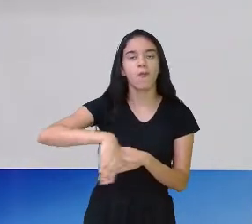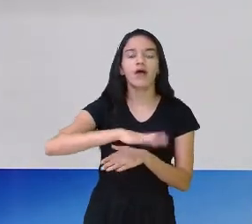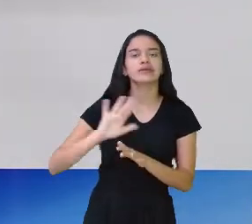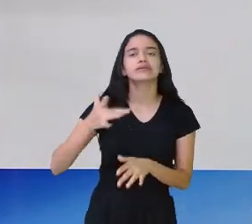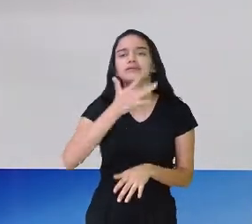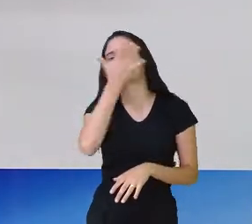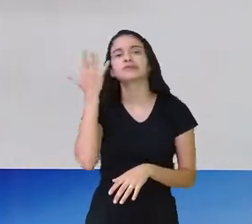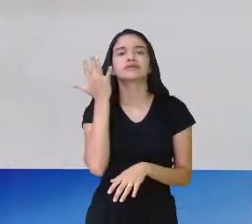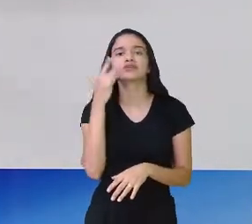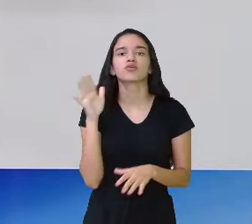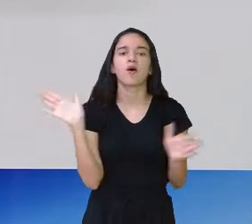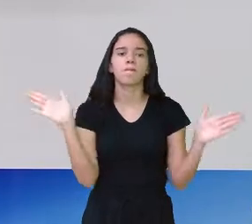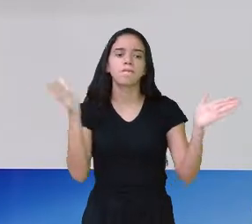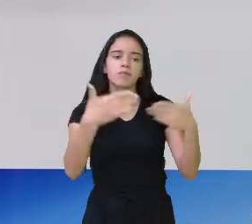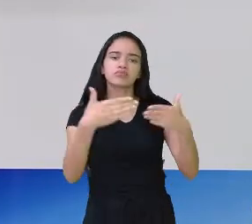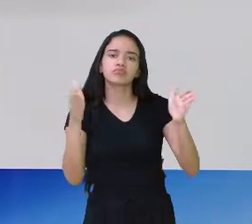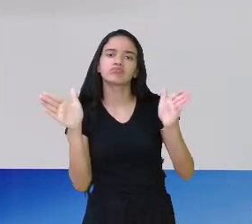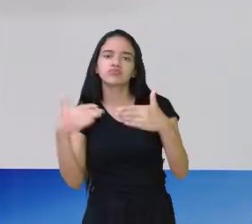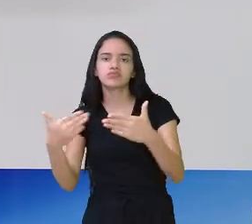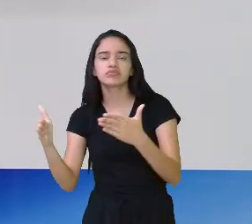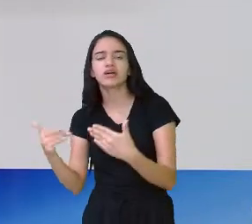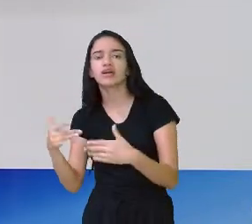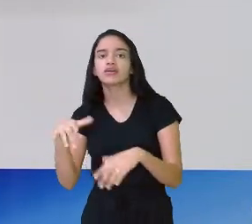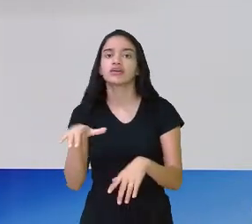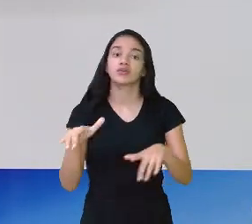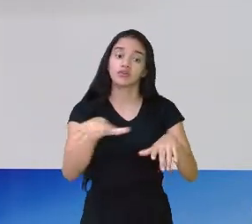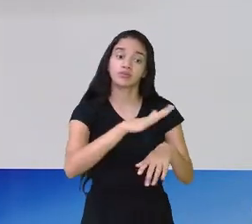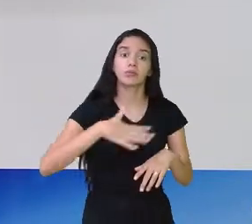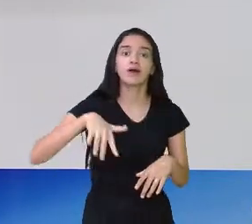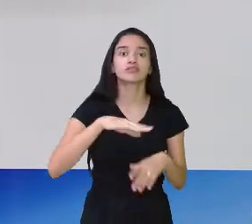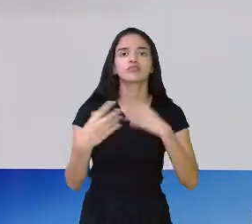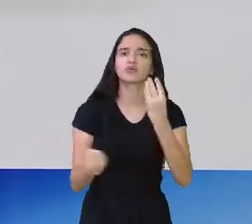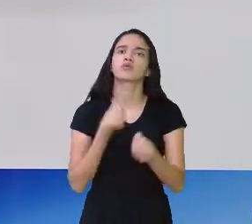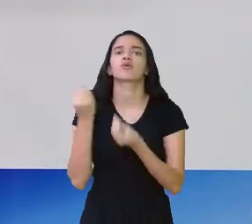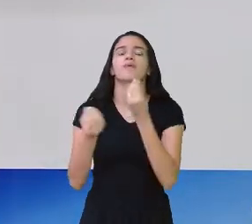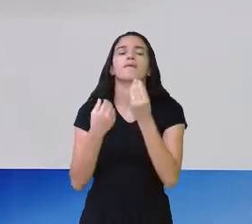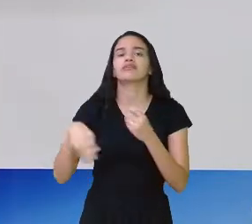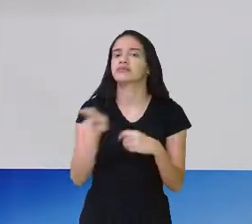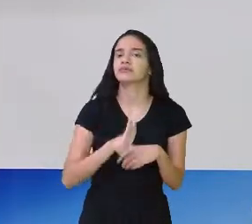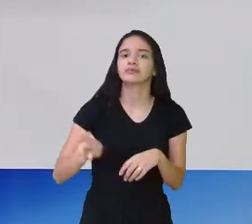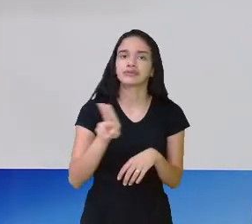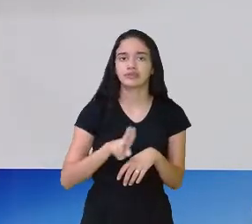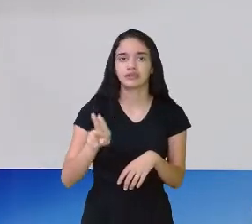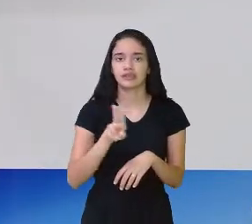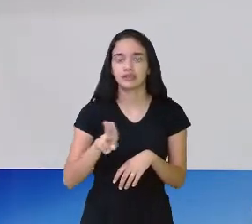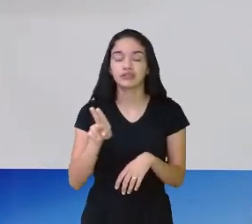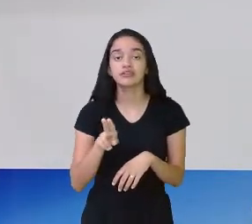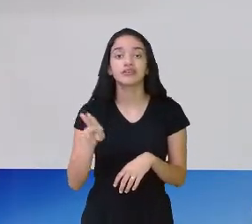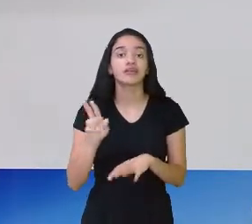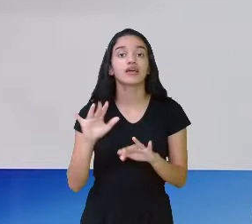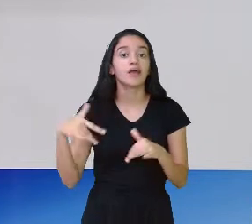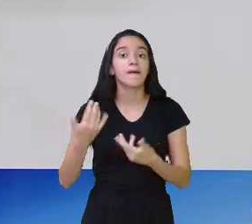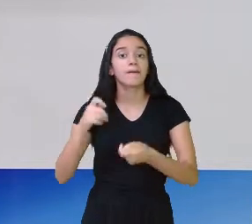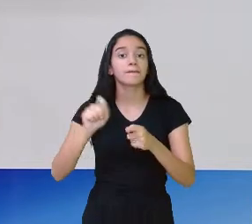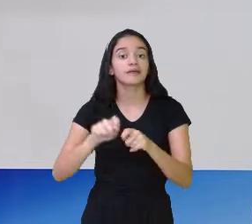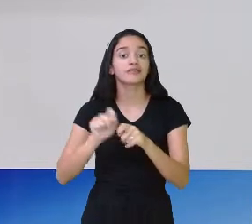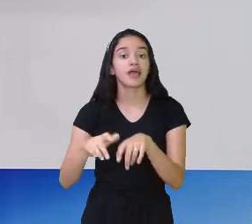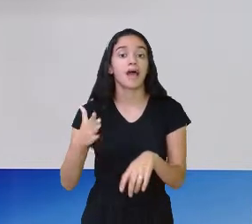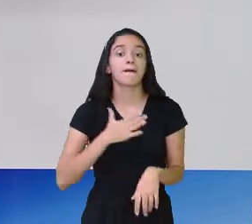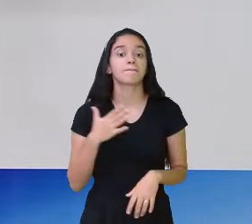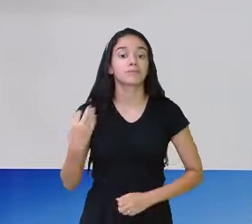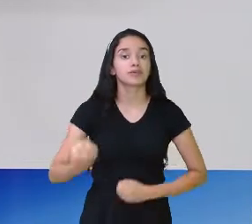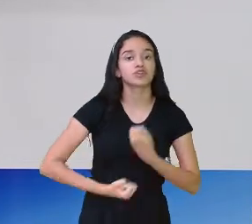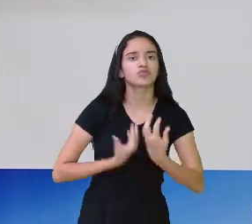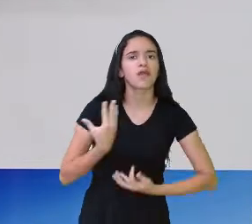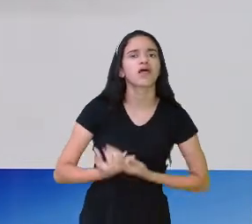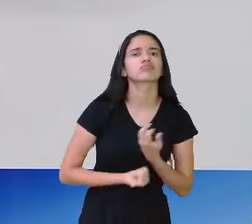as pessoas vão fechando ali, fica um espaço mais apertadinho. Como é que eu vou utilizar esse espaço aí para fazer a minha